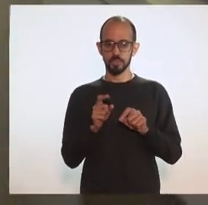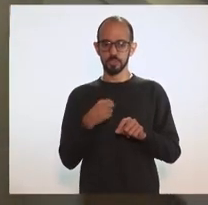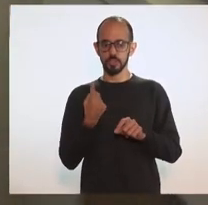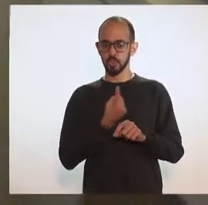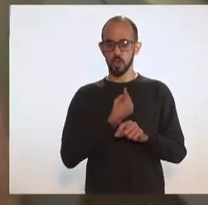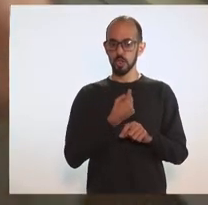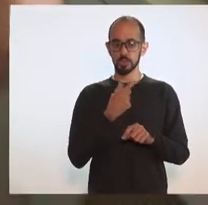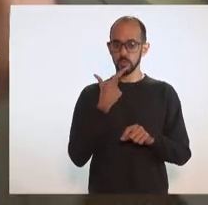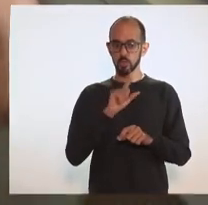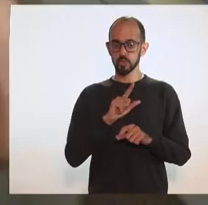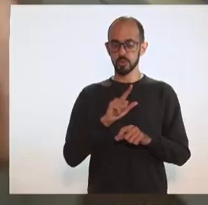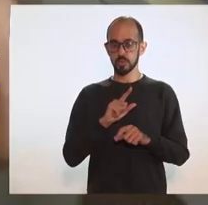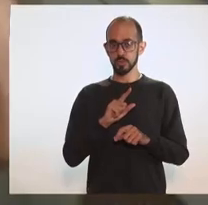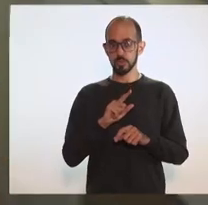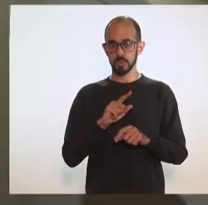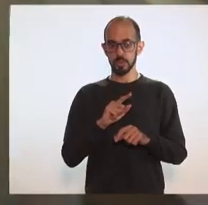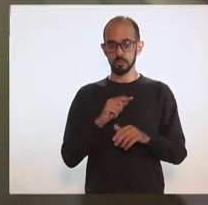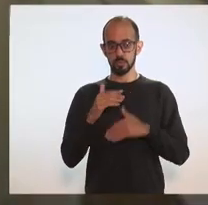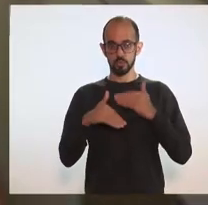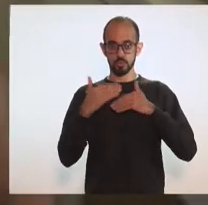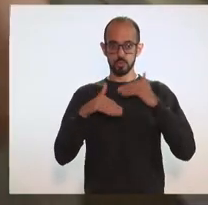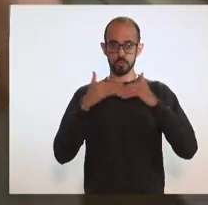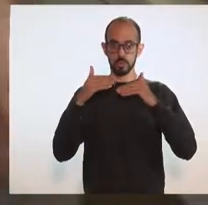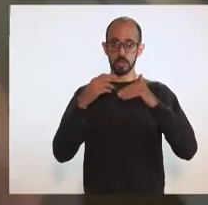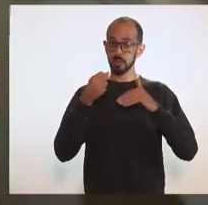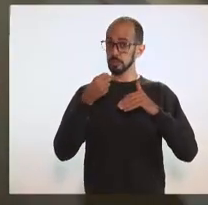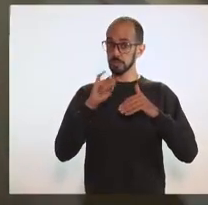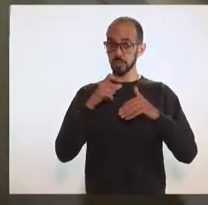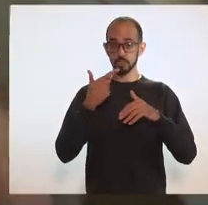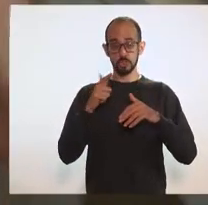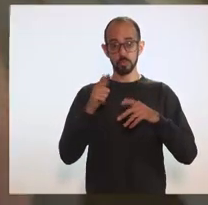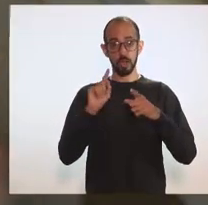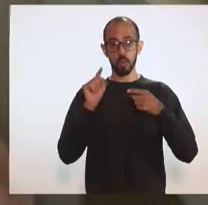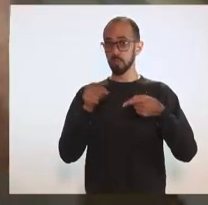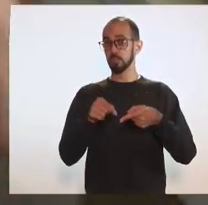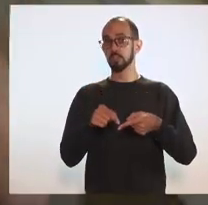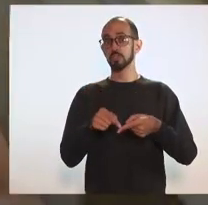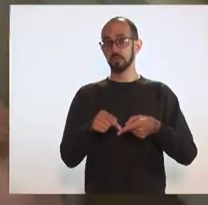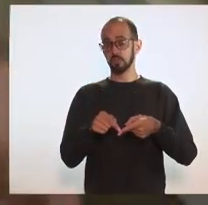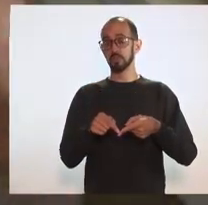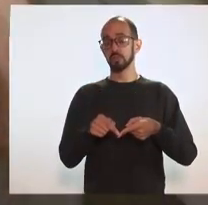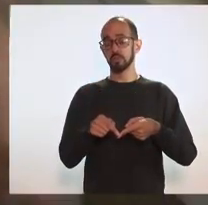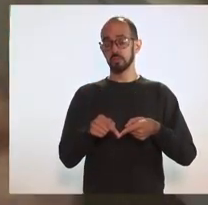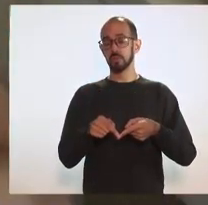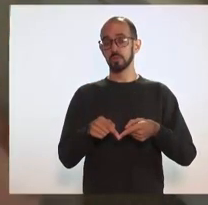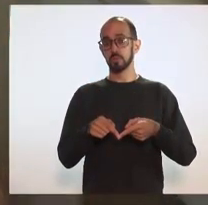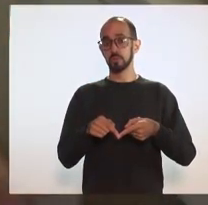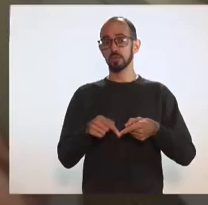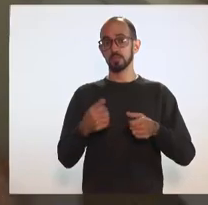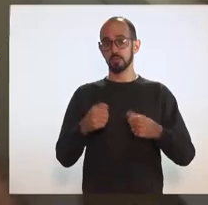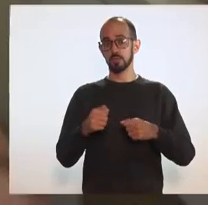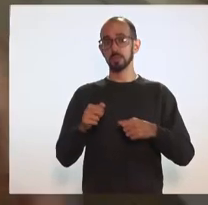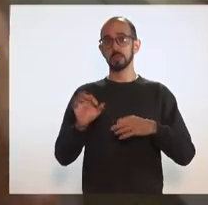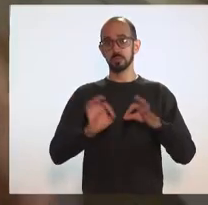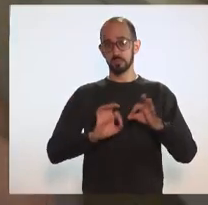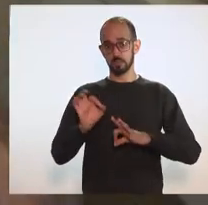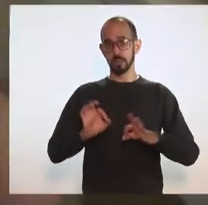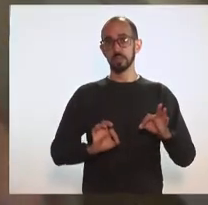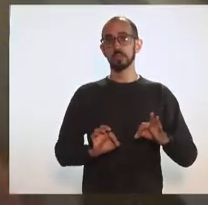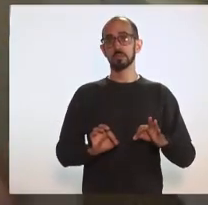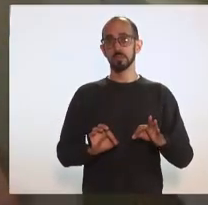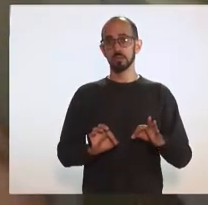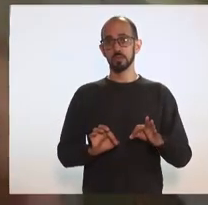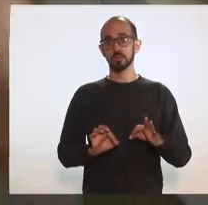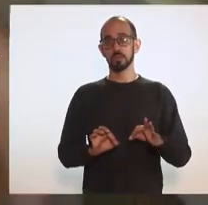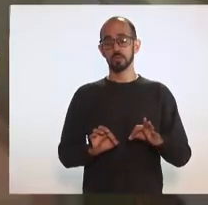lugar nenhum enquanto não tiver consumo e para ter rumo tenha Mosqueteiro planejar dentro e para